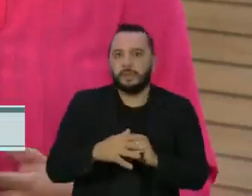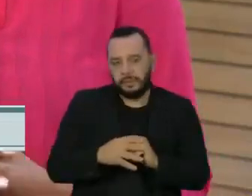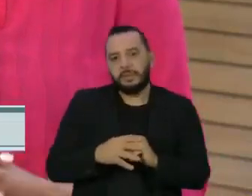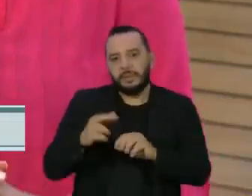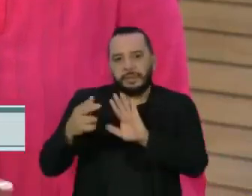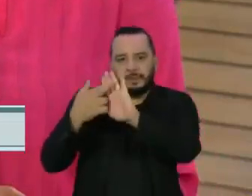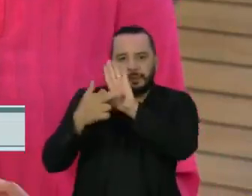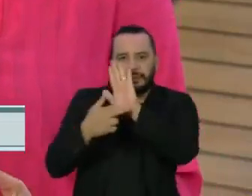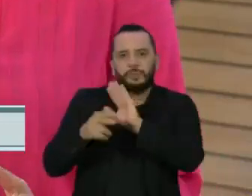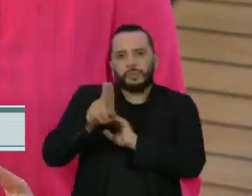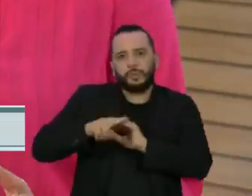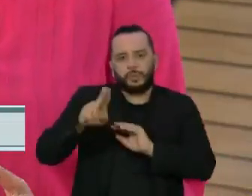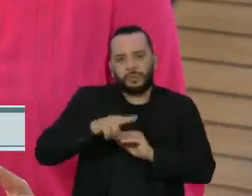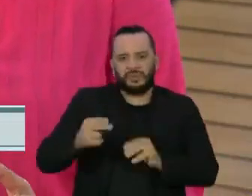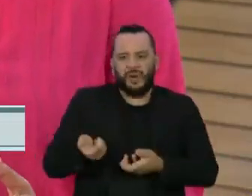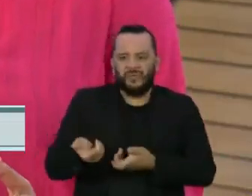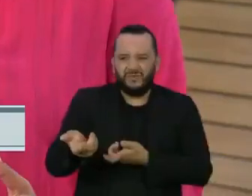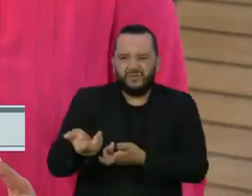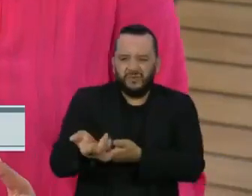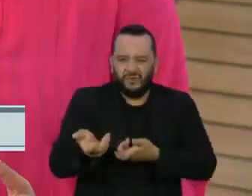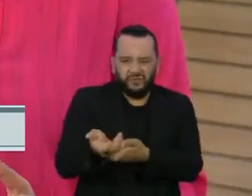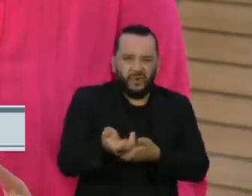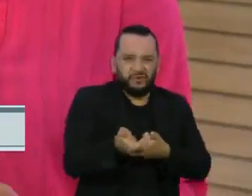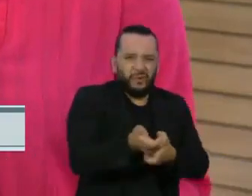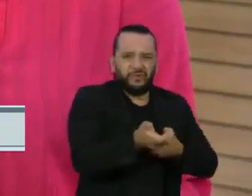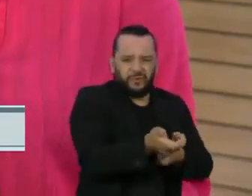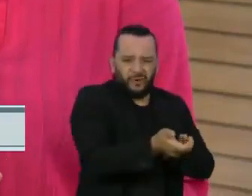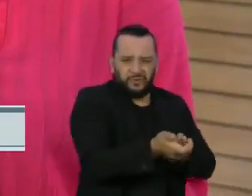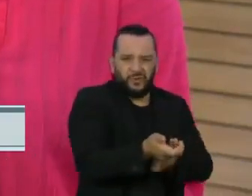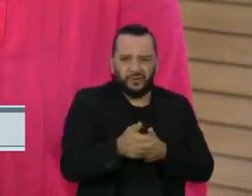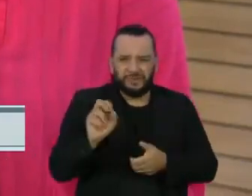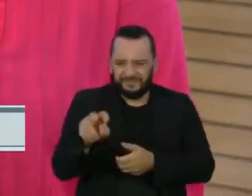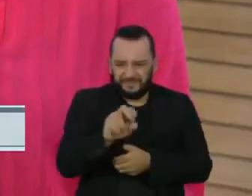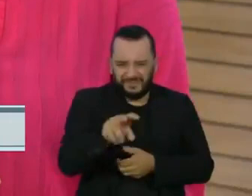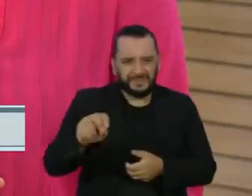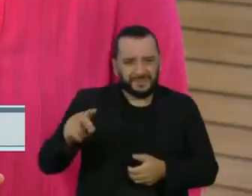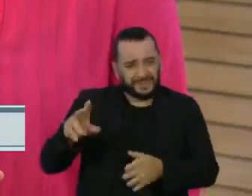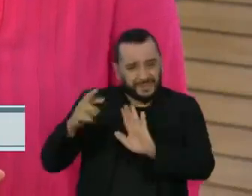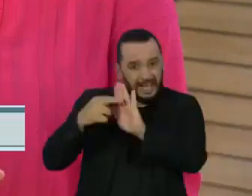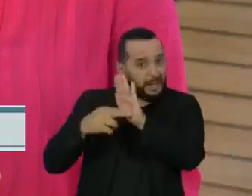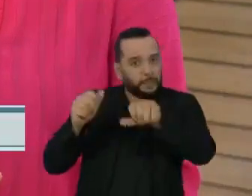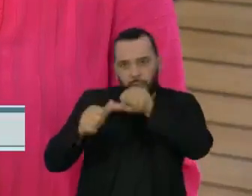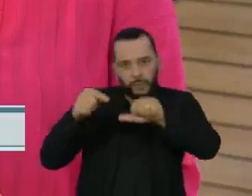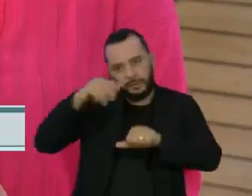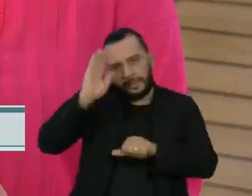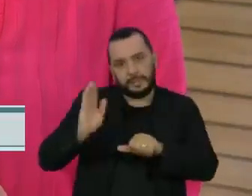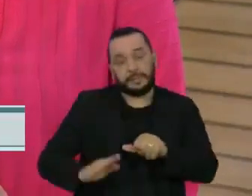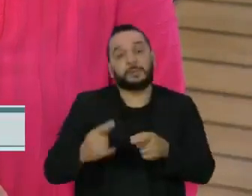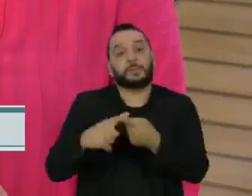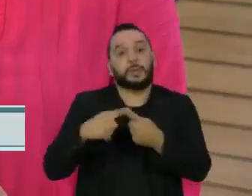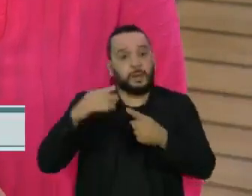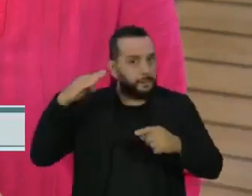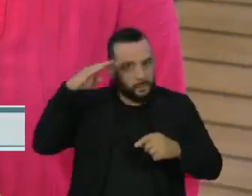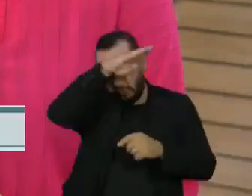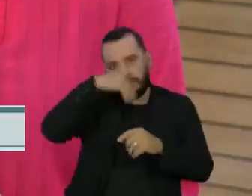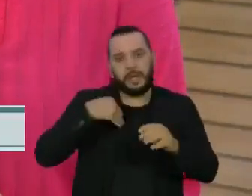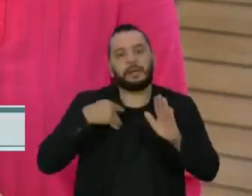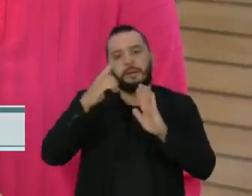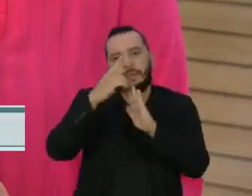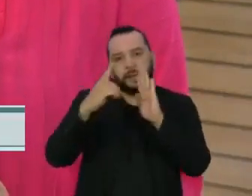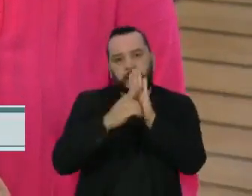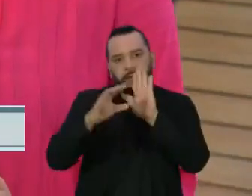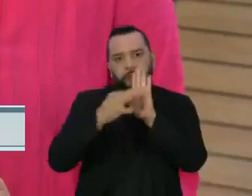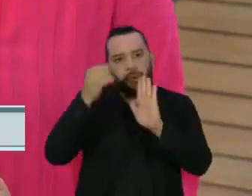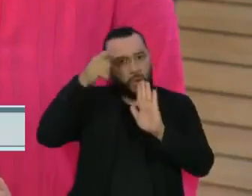As regras para o uso dos agrotóxicos mudaram no Brasil depois de um decreto do presidente Jair Bolsonaro, publicado ontem no Diário